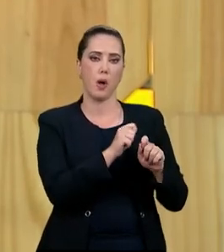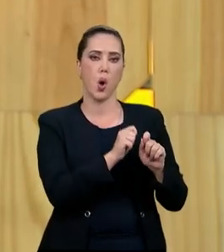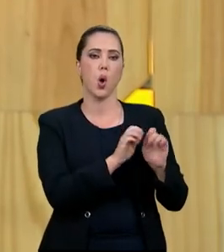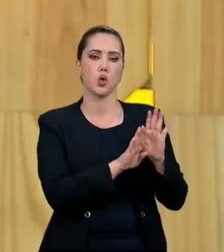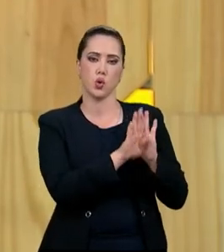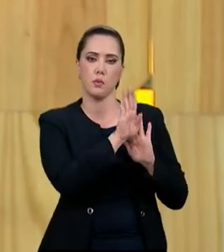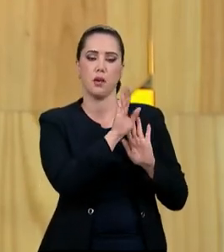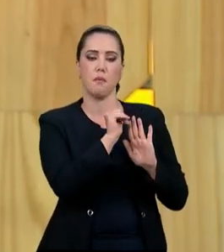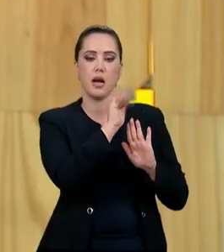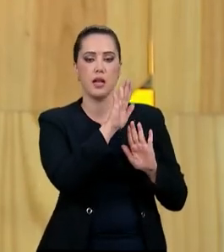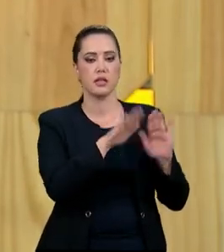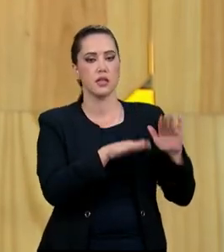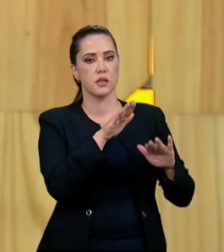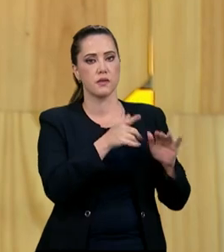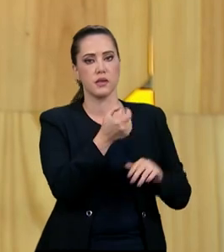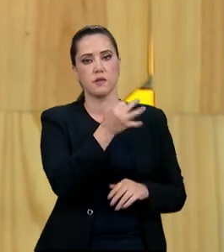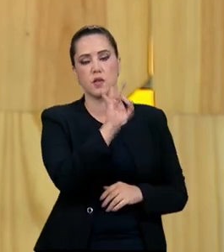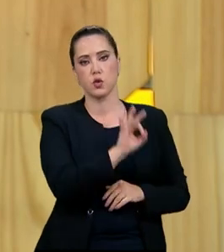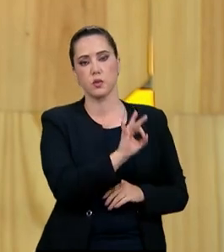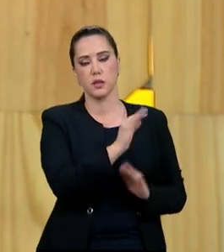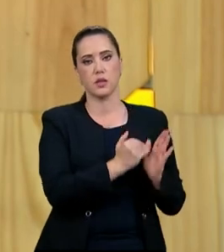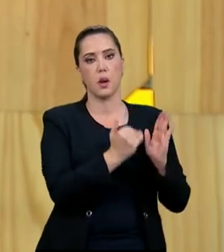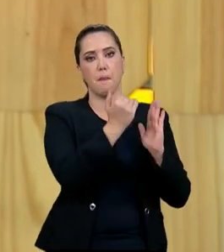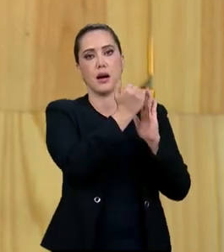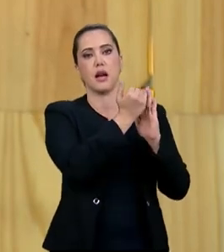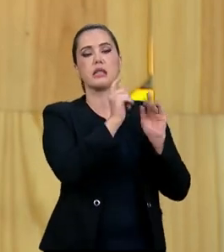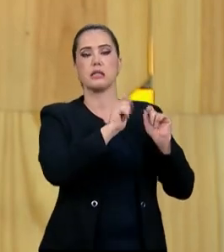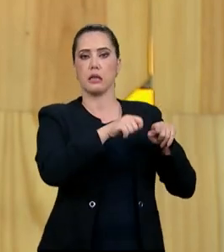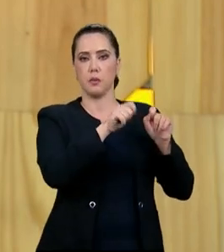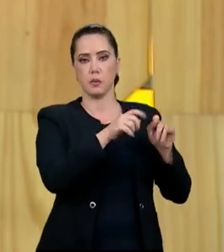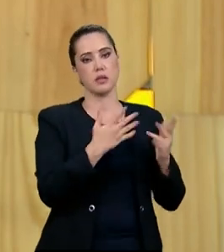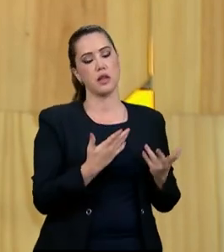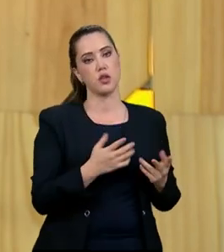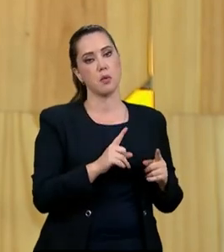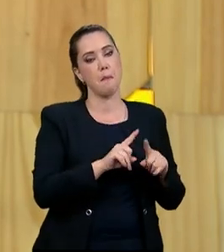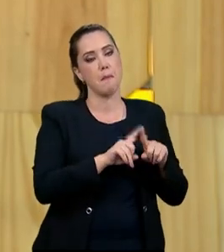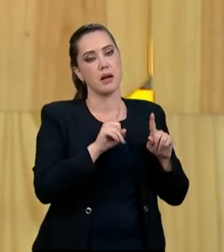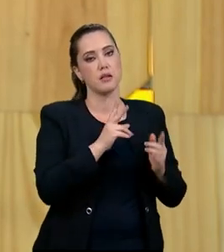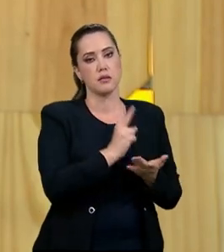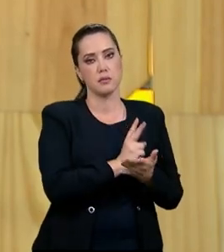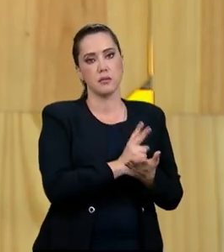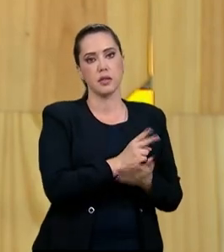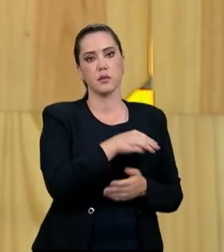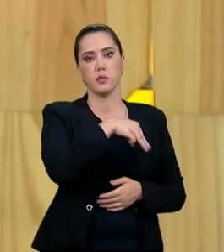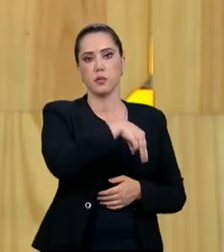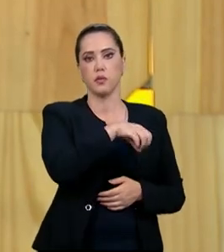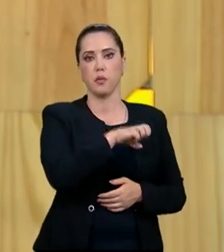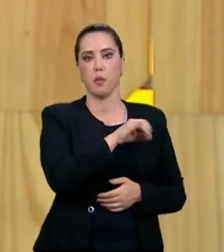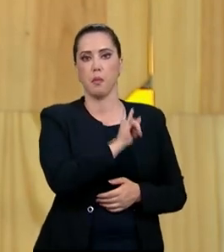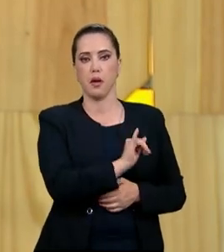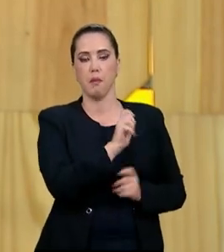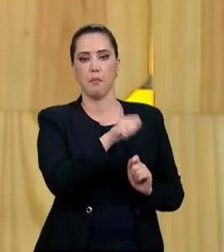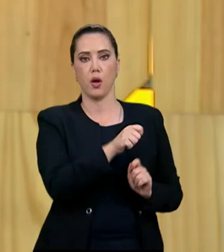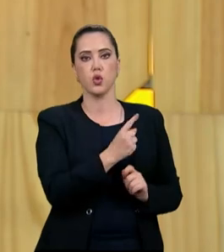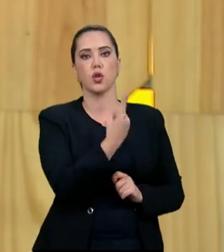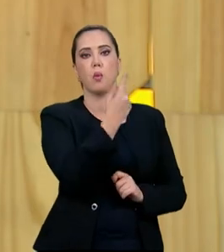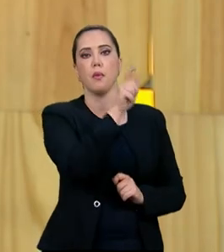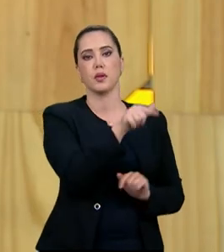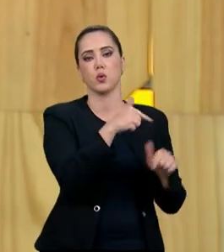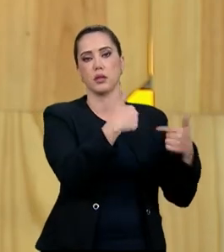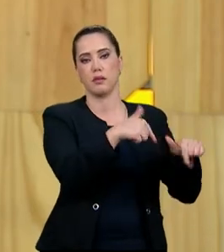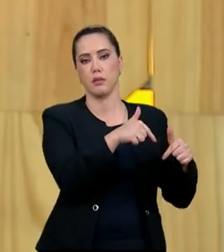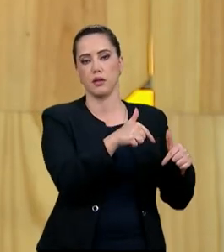mais, dependendo do ano, chegar 20% a mais, tem um pouco essa tolerância. Mas mesmo o MEI, ele pode empregar, pode ter um